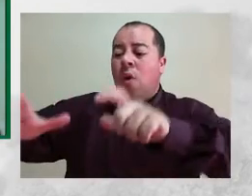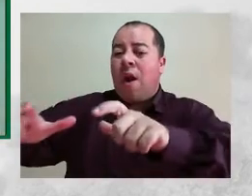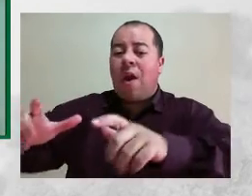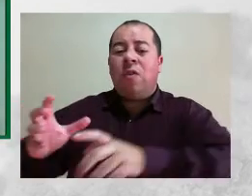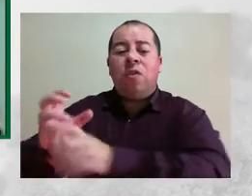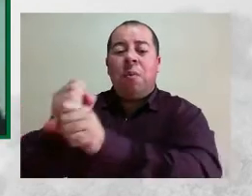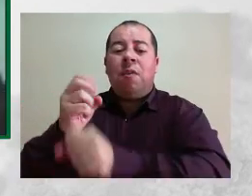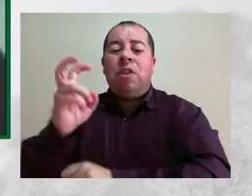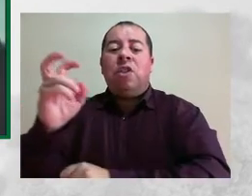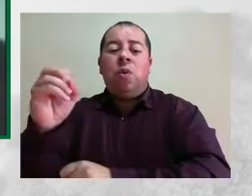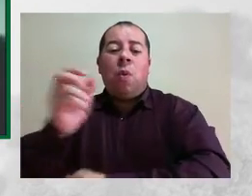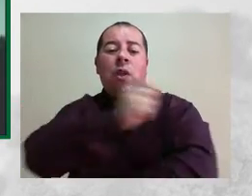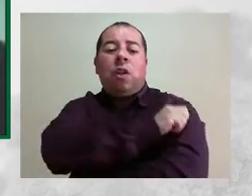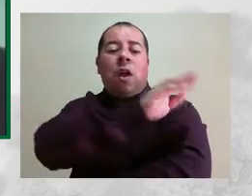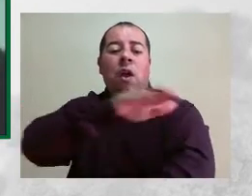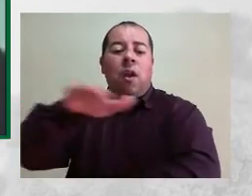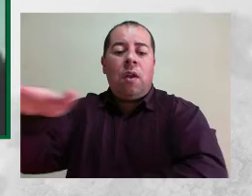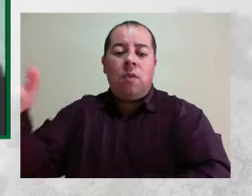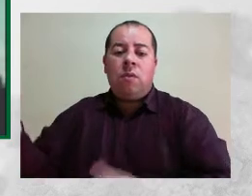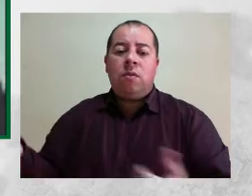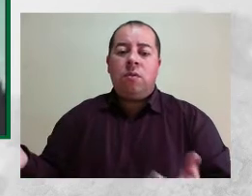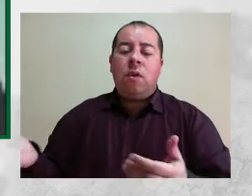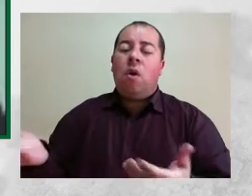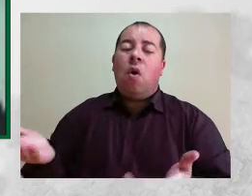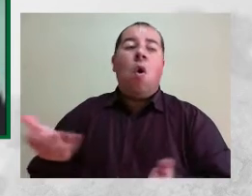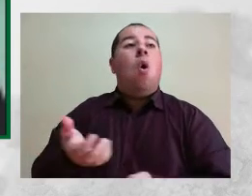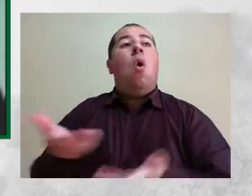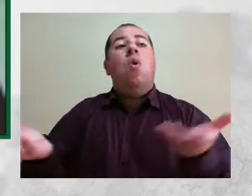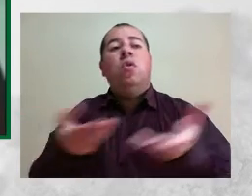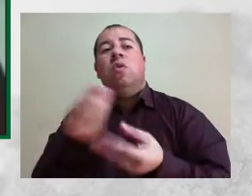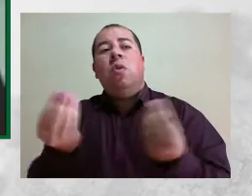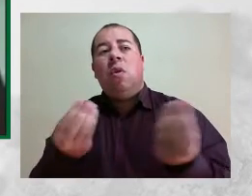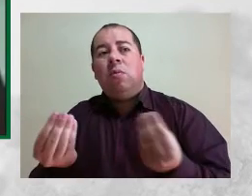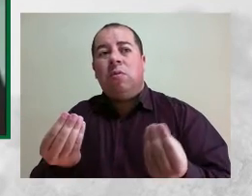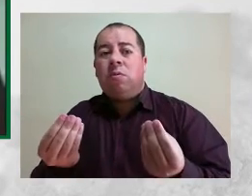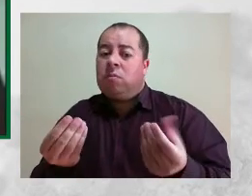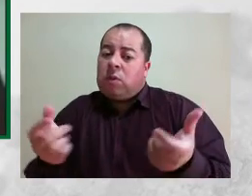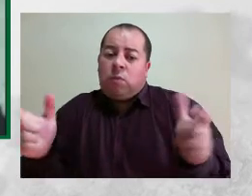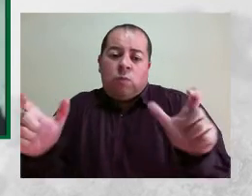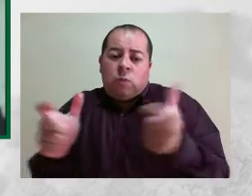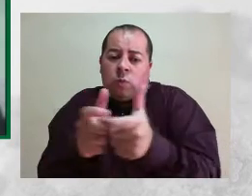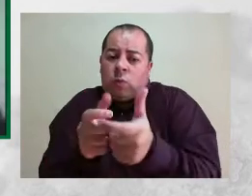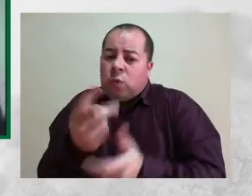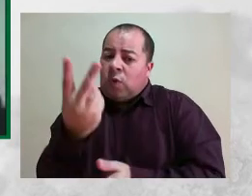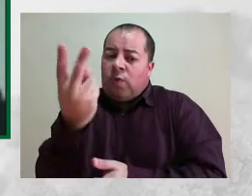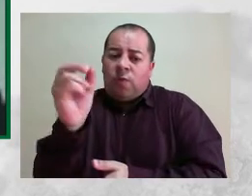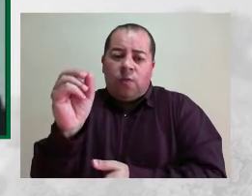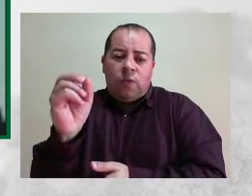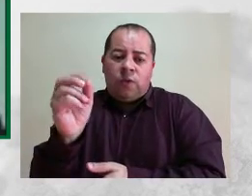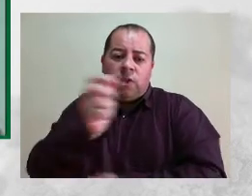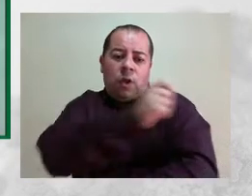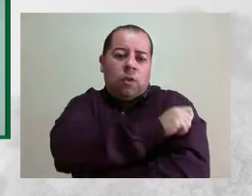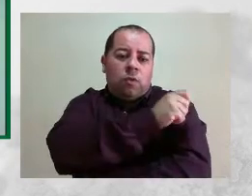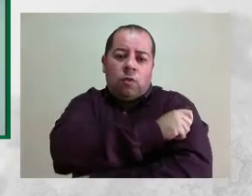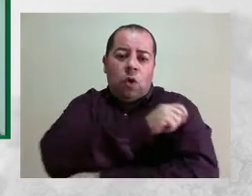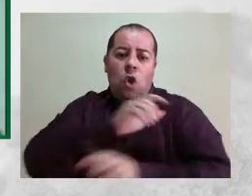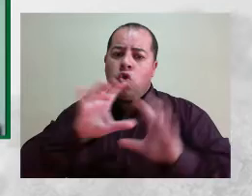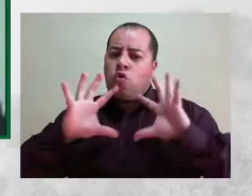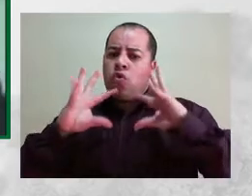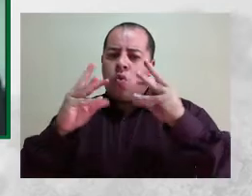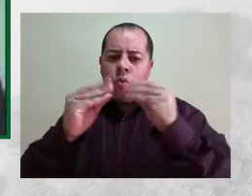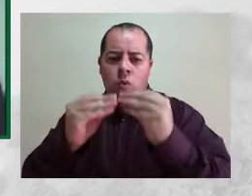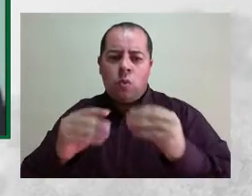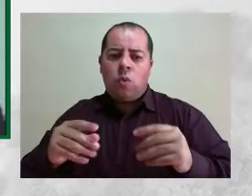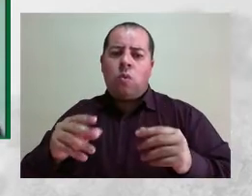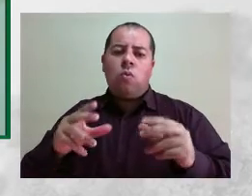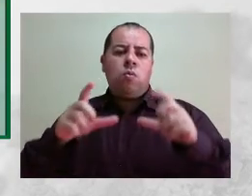As nossas salas, onde tinham 50 alunos, na situação que é posta hoje, nós vamos ter que colocar 20 alunos. Todos vão